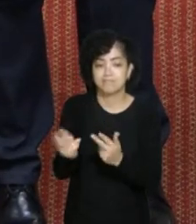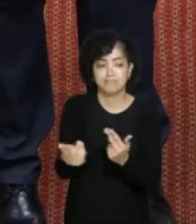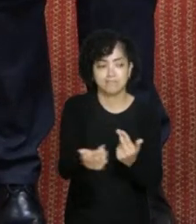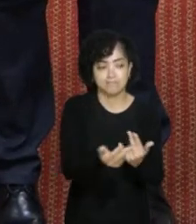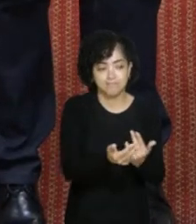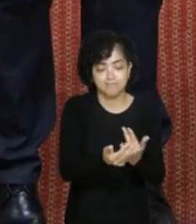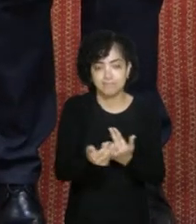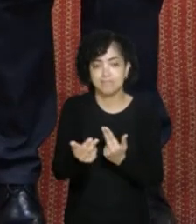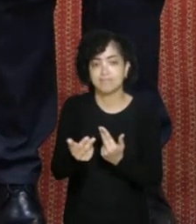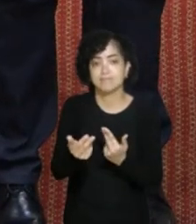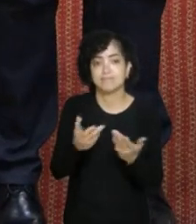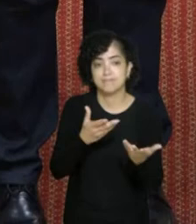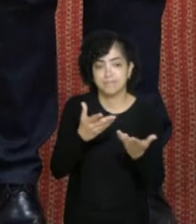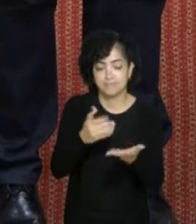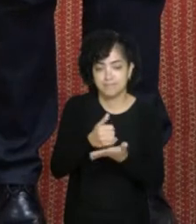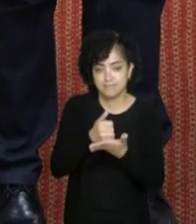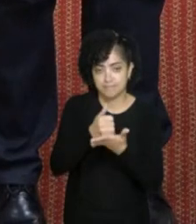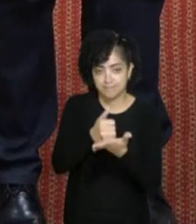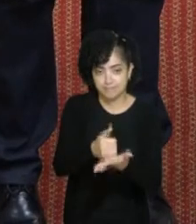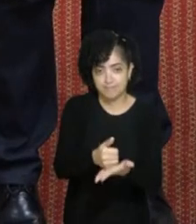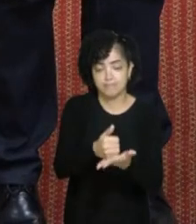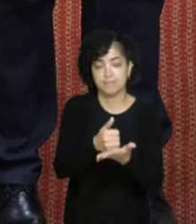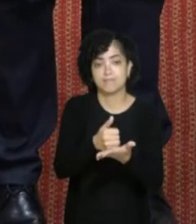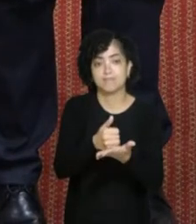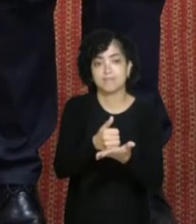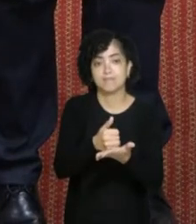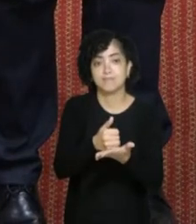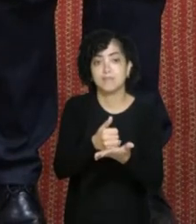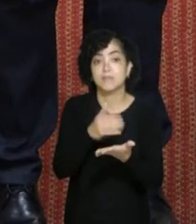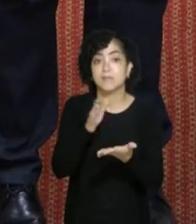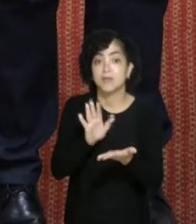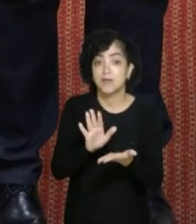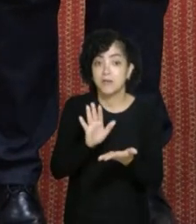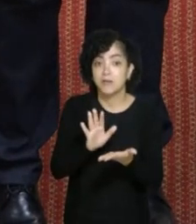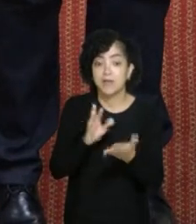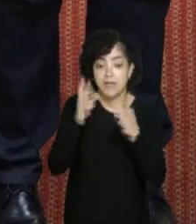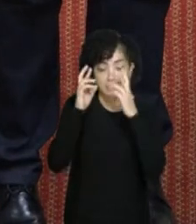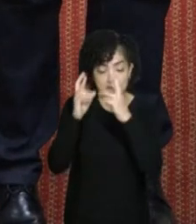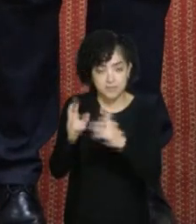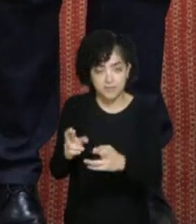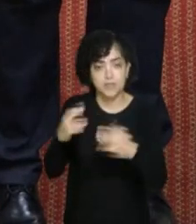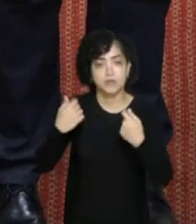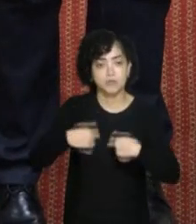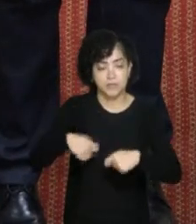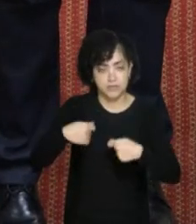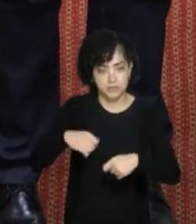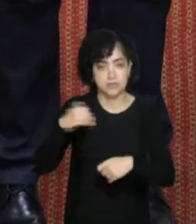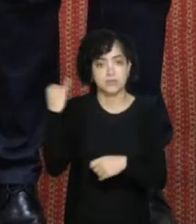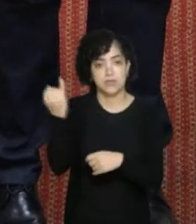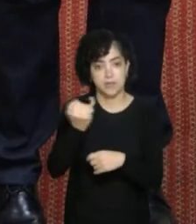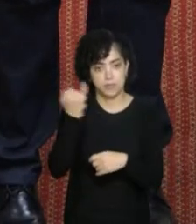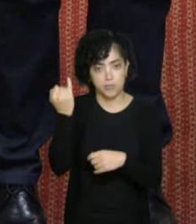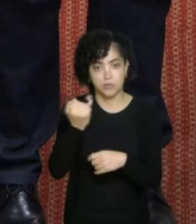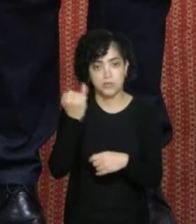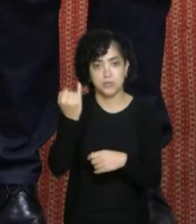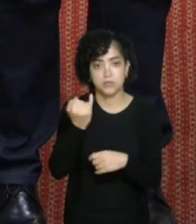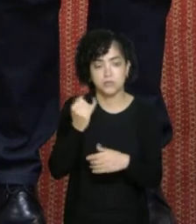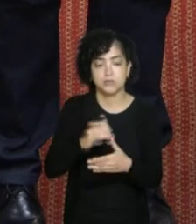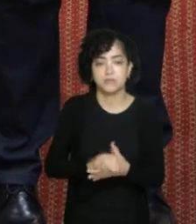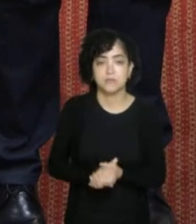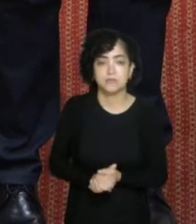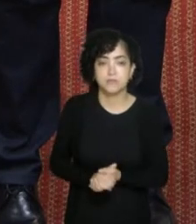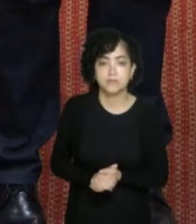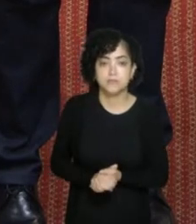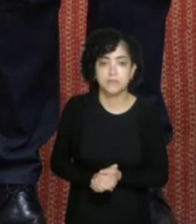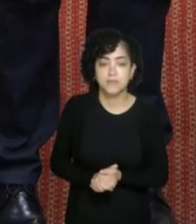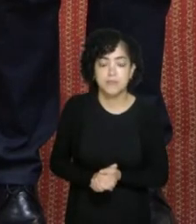em busca do apoio, mas se tem uma coisa que não pode faltar entre nós é o respeito. O respeito, isso muda tudo. Isso tem. Mais um